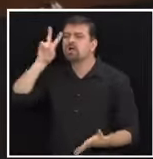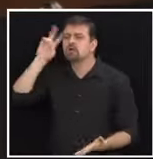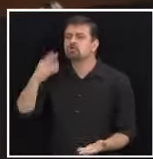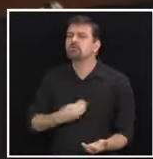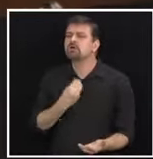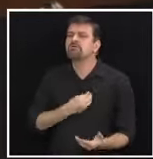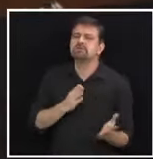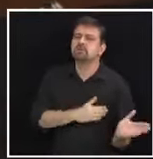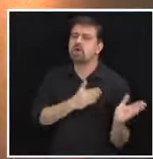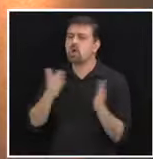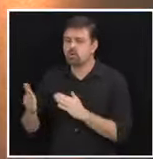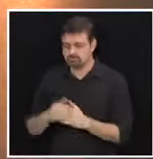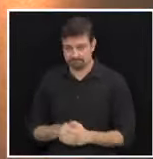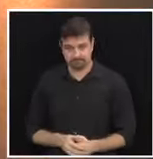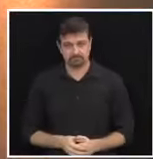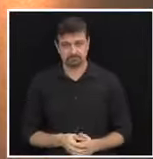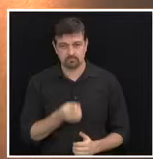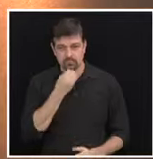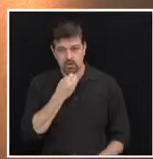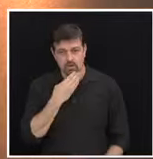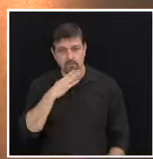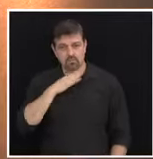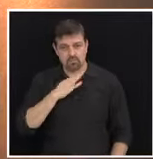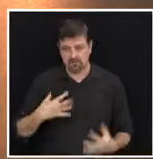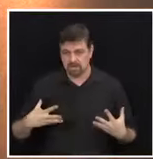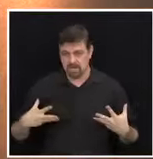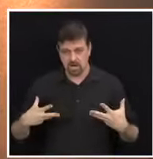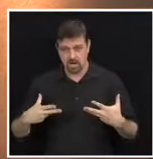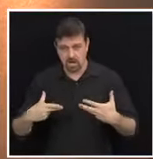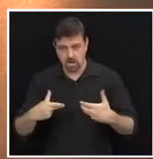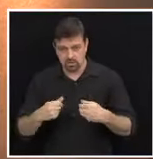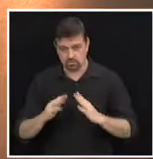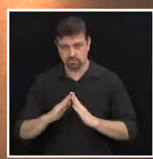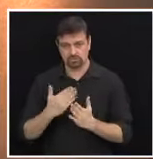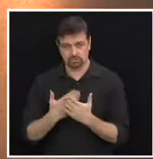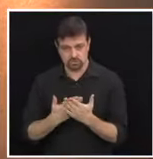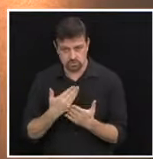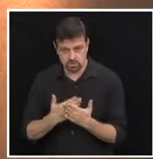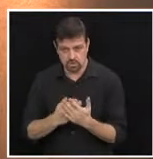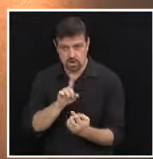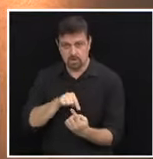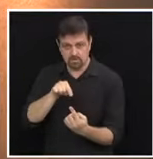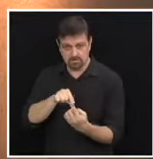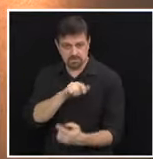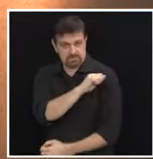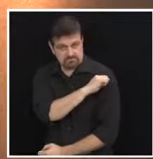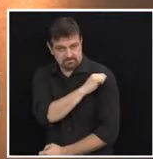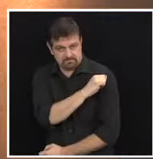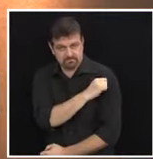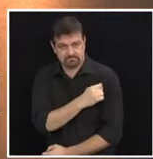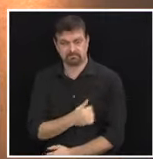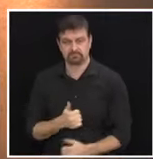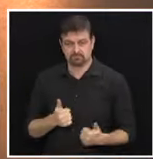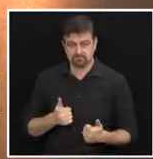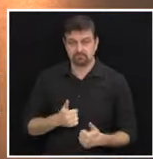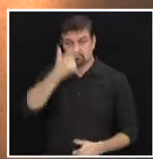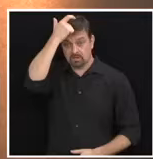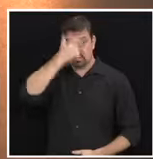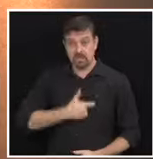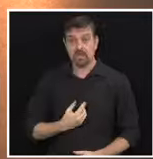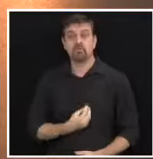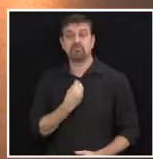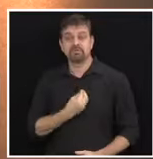experiência. Primeiramente, boa tarde a todos os alunos do Objetivo. É um prazer estar aqui presente e contar um pouco da minha história.